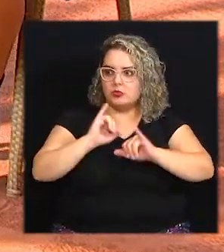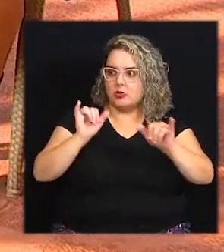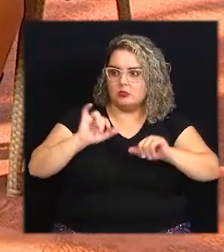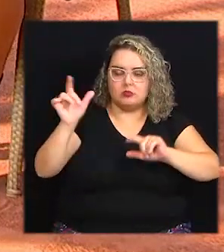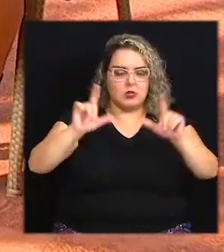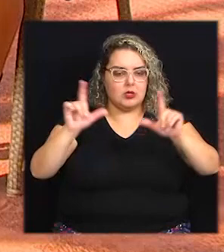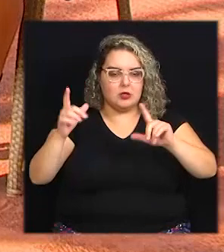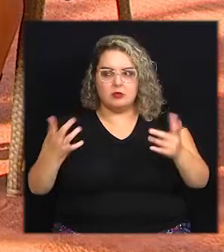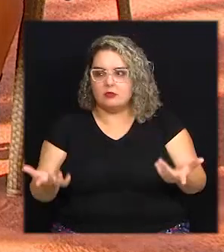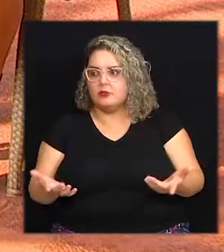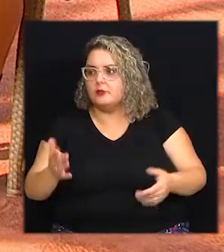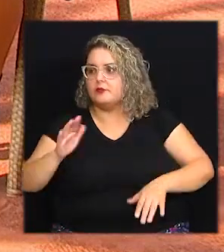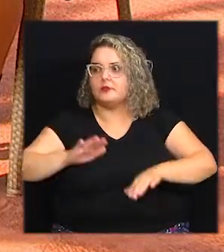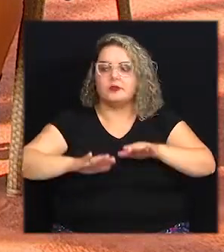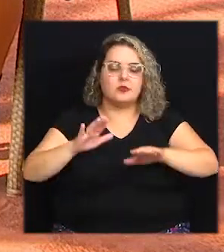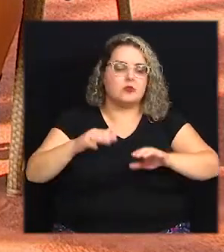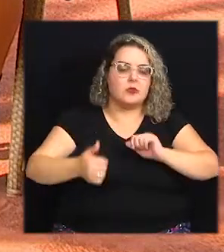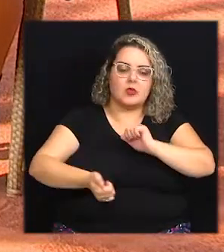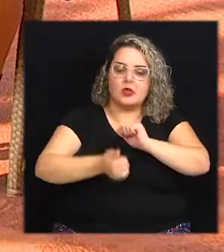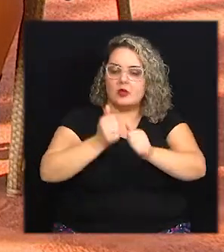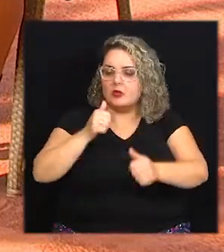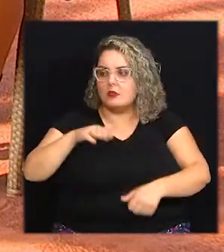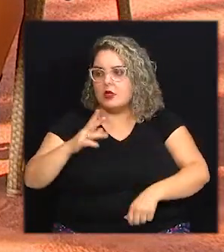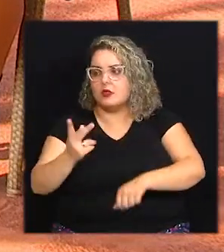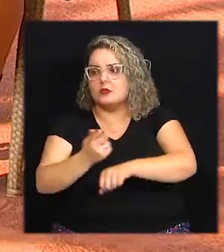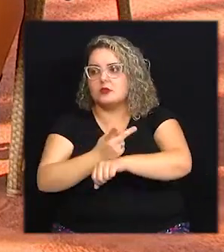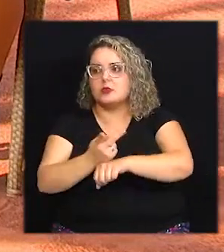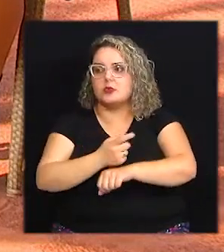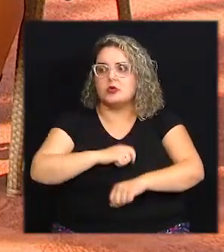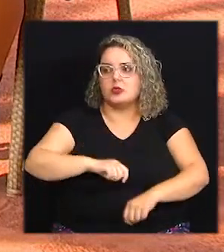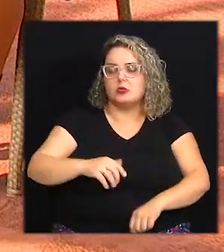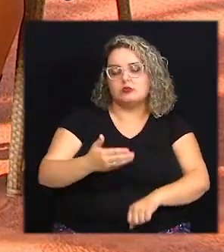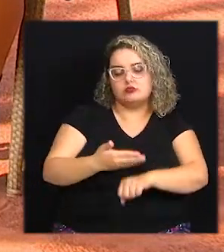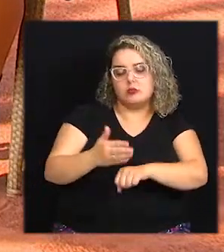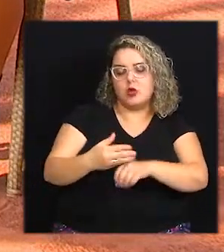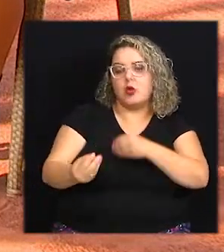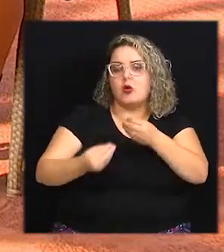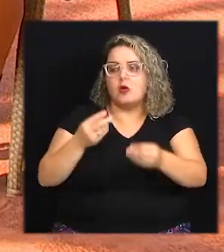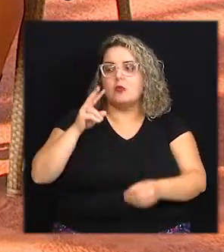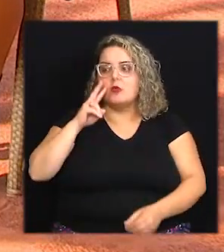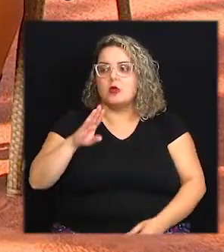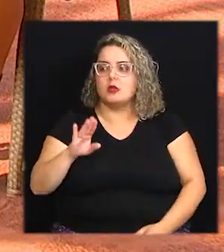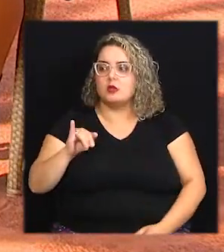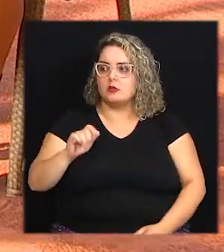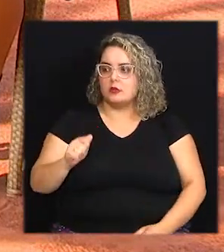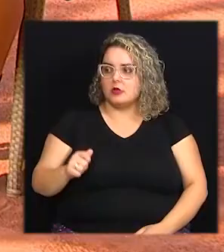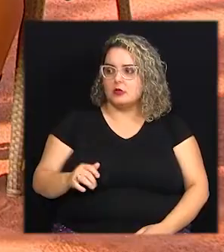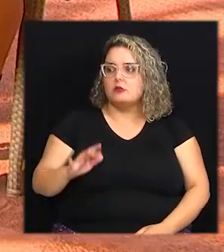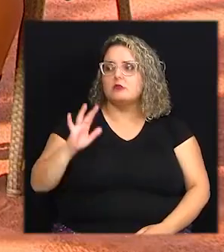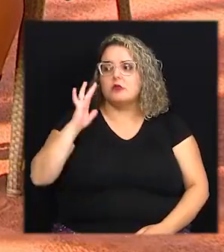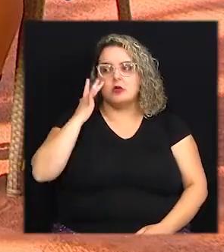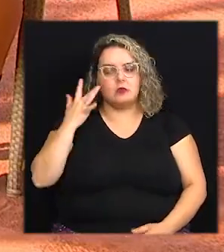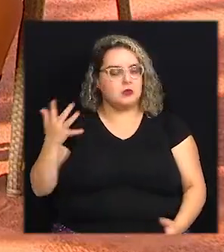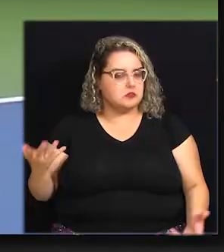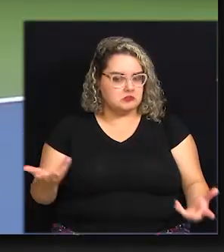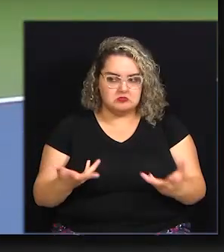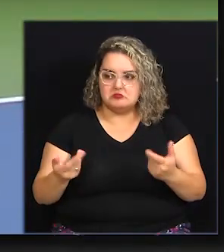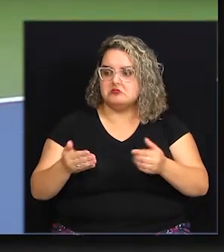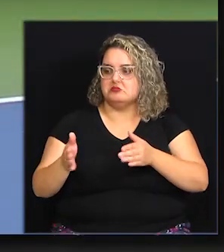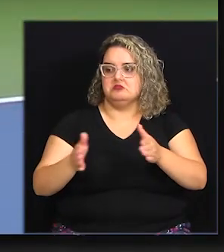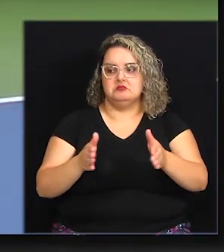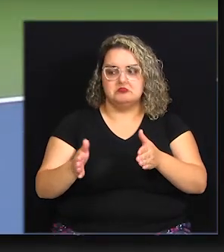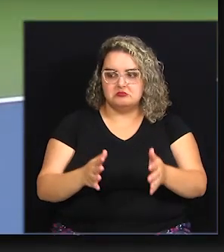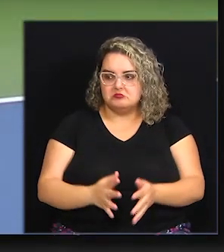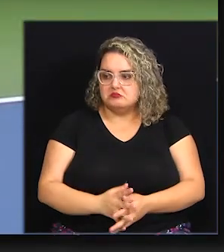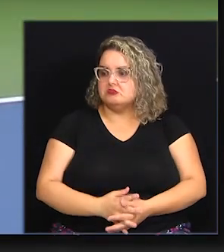assistindo reportagem na televisão, aí às vezes mais atletas buscam treinamento. Como é que você vê esse momento da Bia também? Cara, eu achei incrível